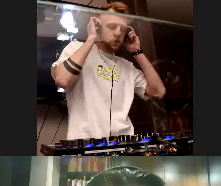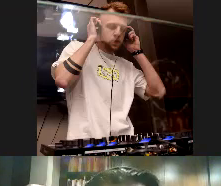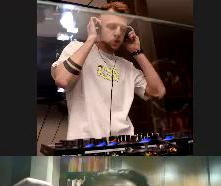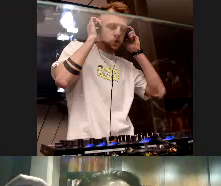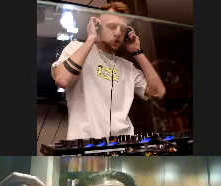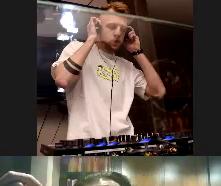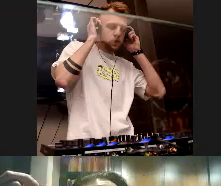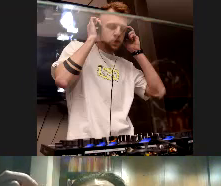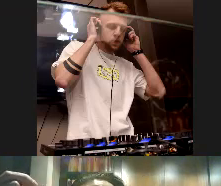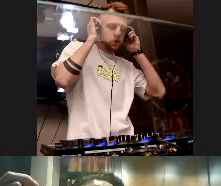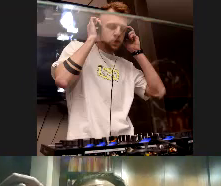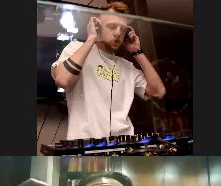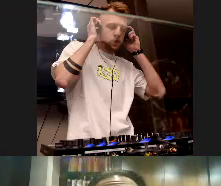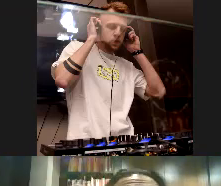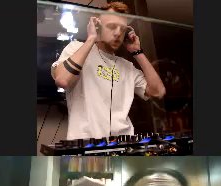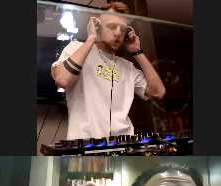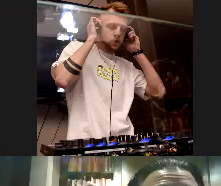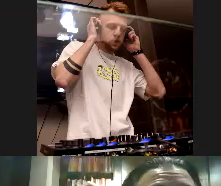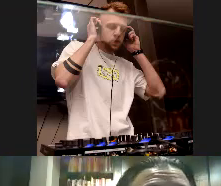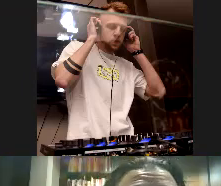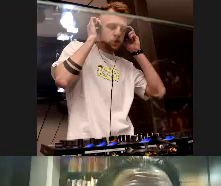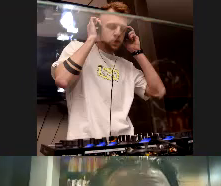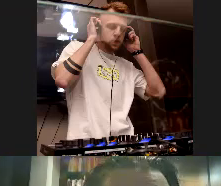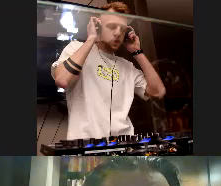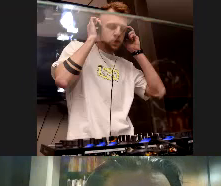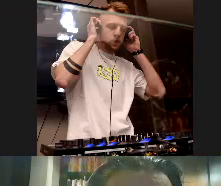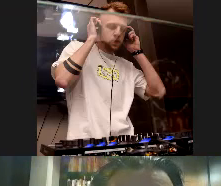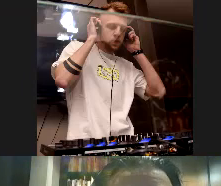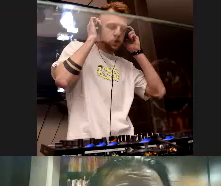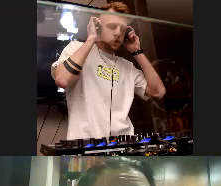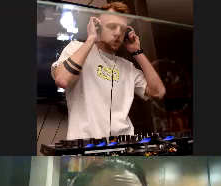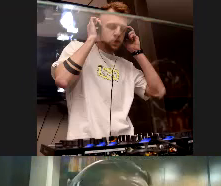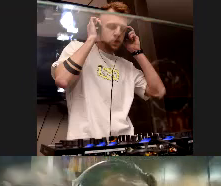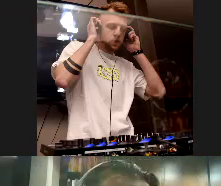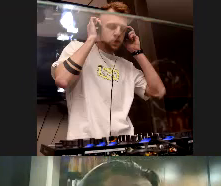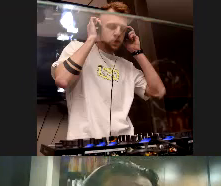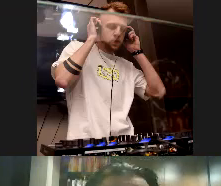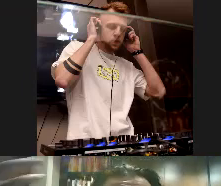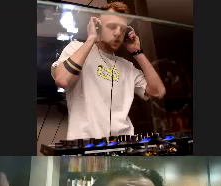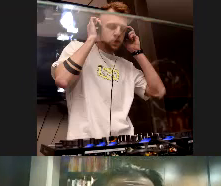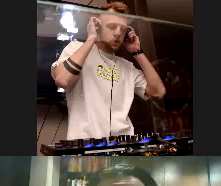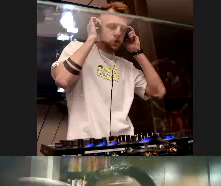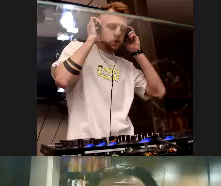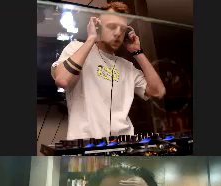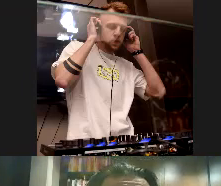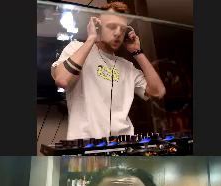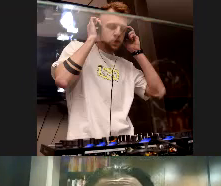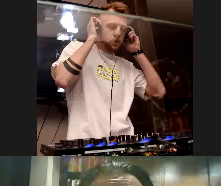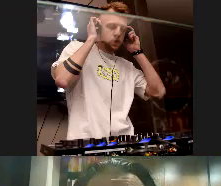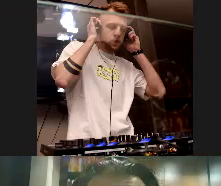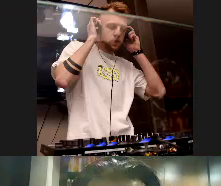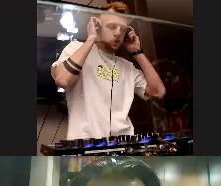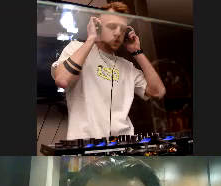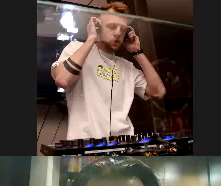free. O que é o custo da água de abastecimento? Isso aí foi uma legislação criada, se é certo ou errada,